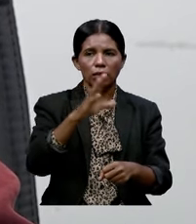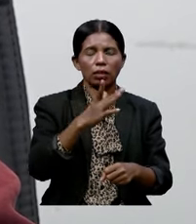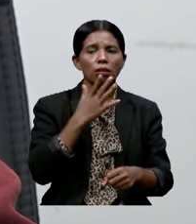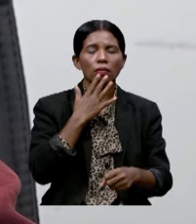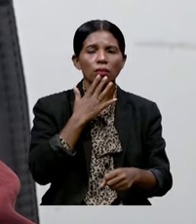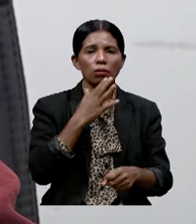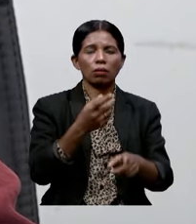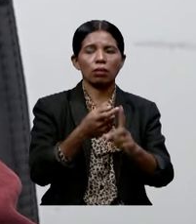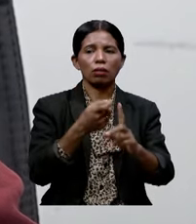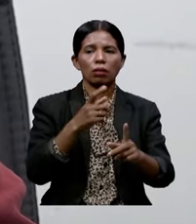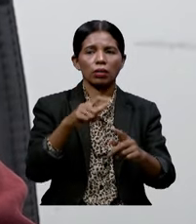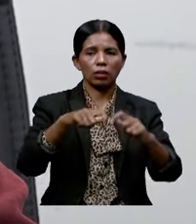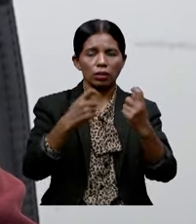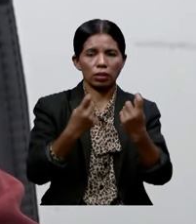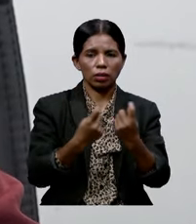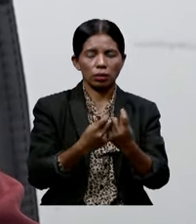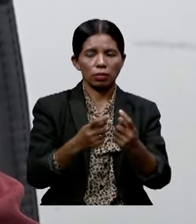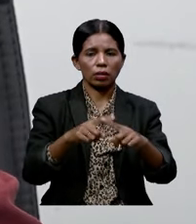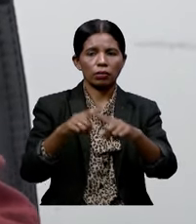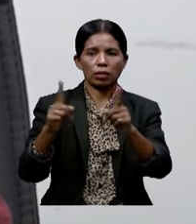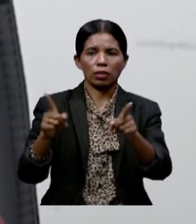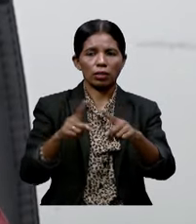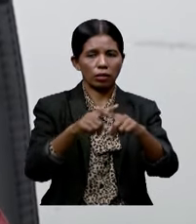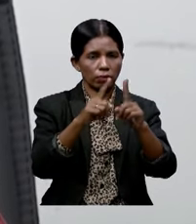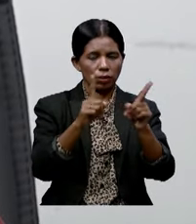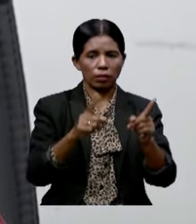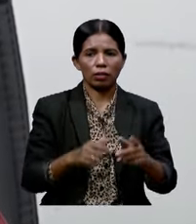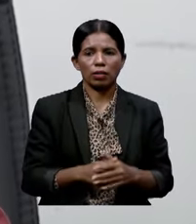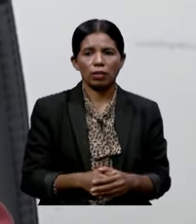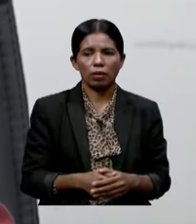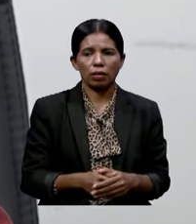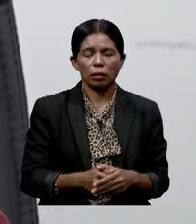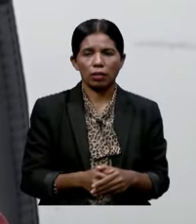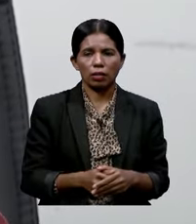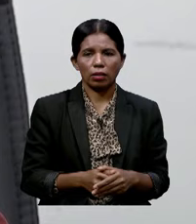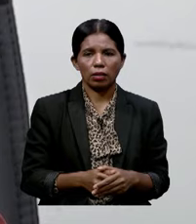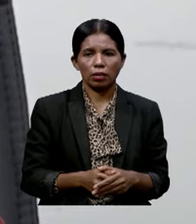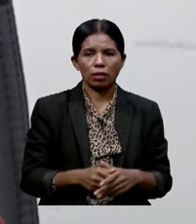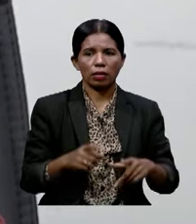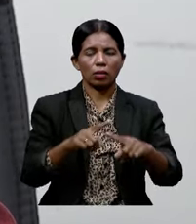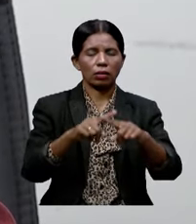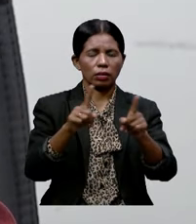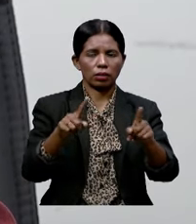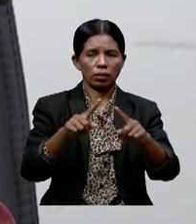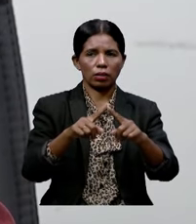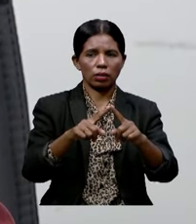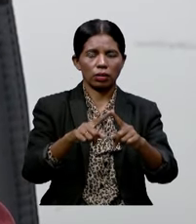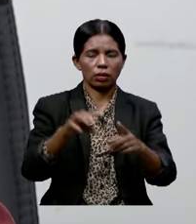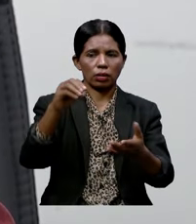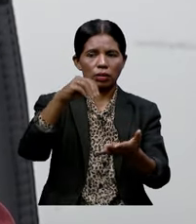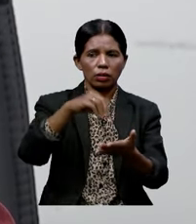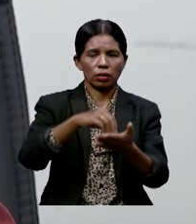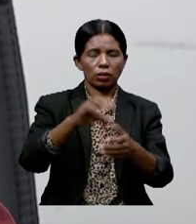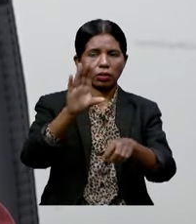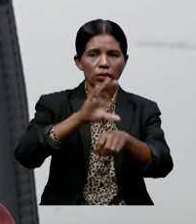Nebe, o tipo oin-oin, anessan serne, o corante serne, o tipo oin-oin, o marcas